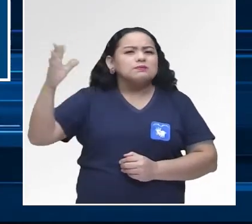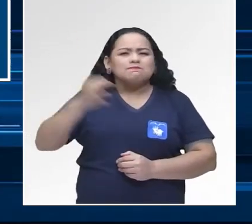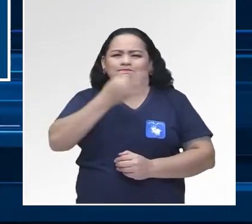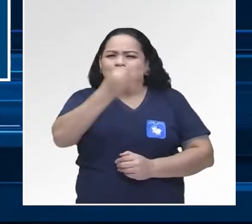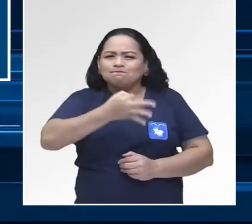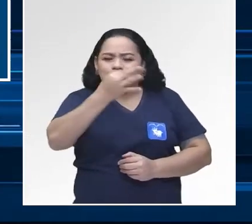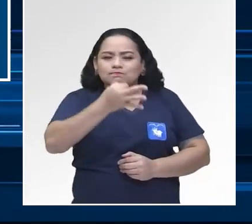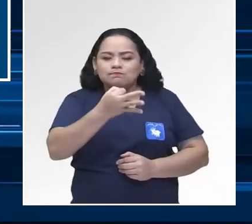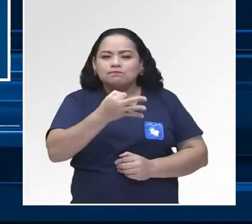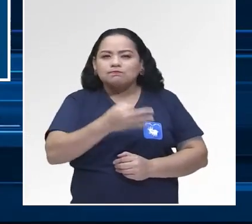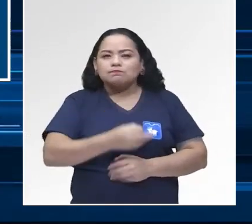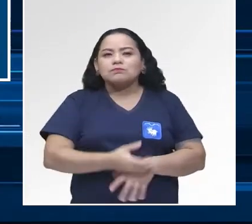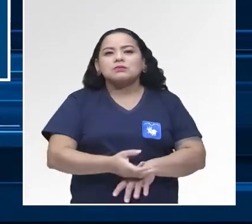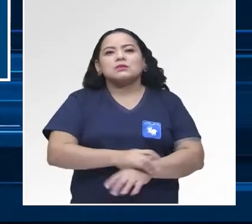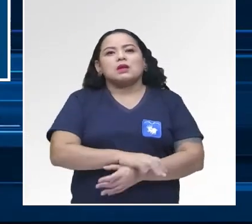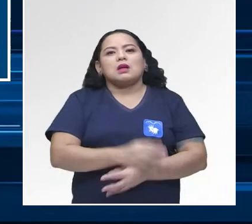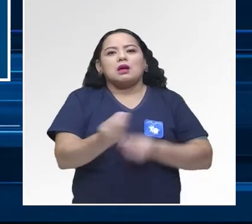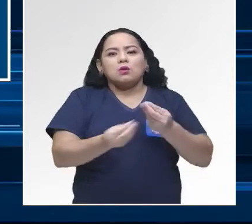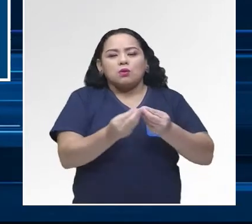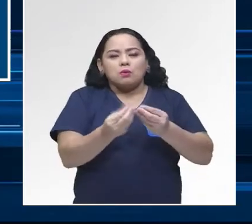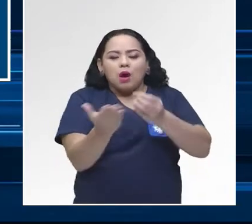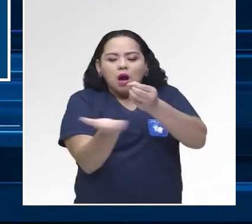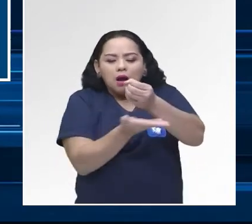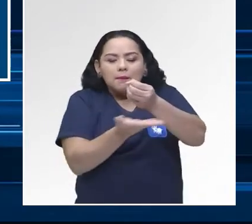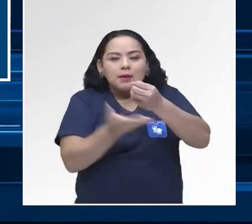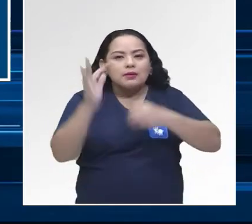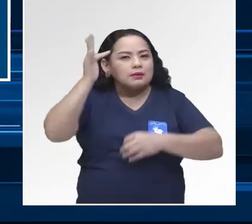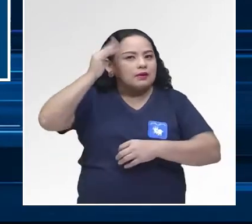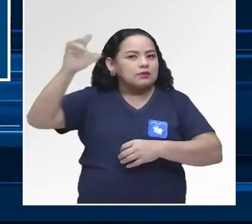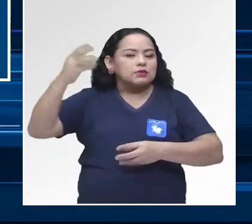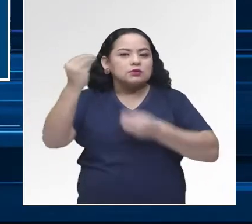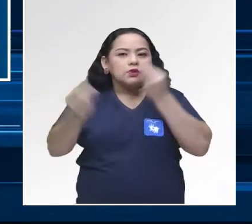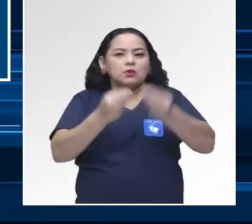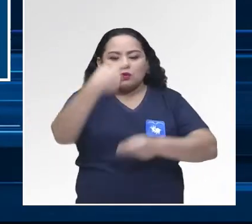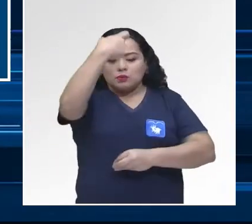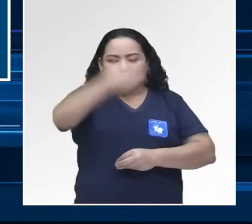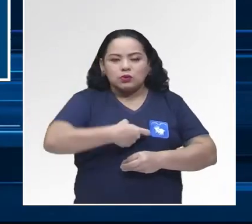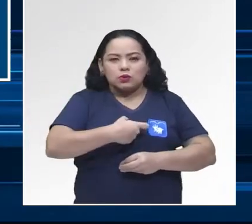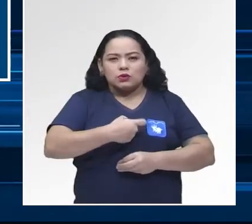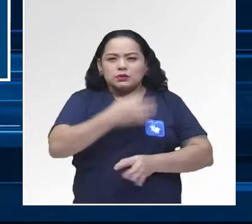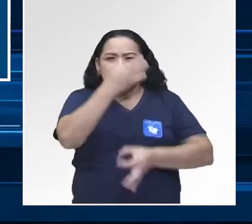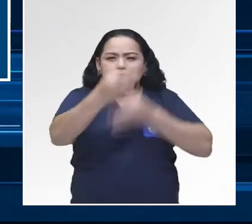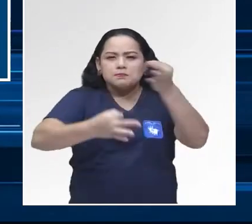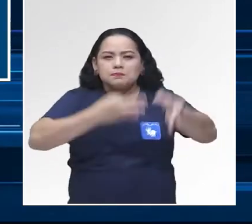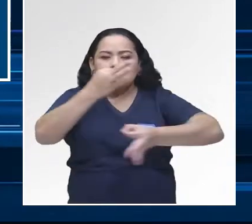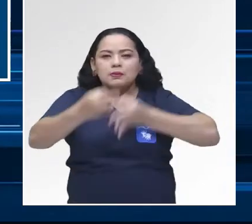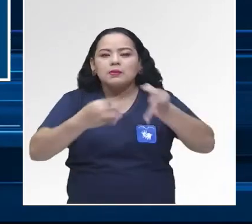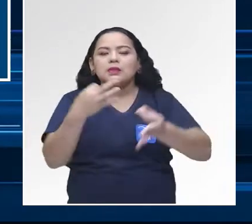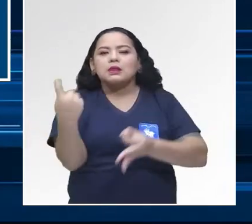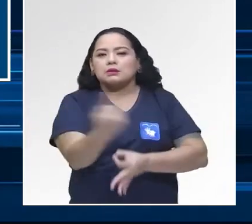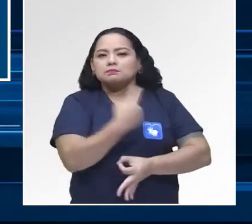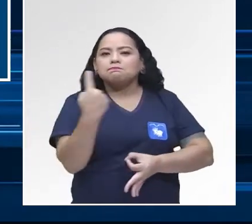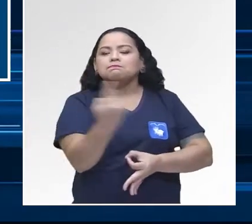A própria essência da filosofia, ela nos coloca numa atitude crítica, né?